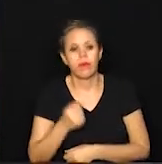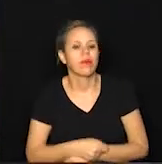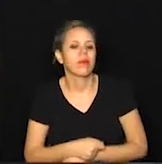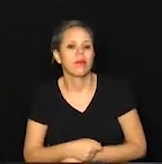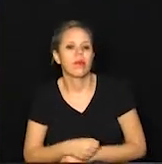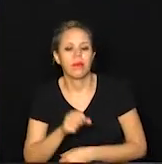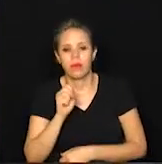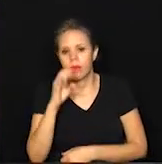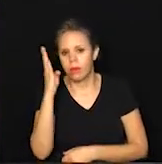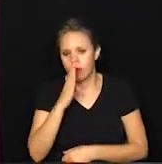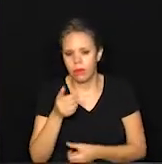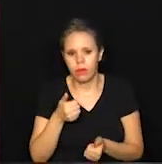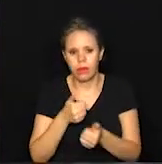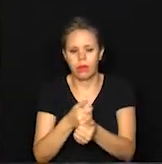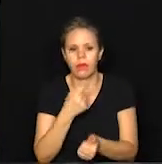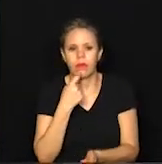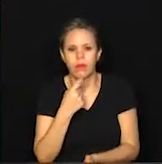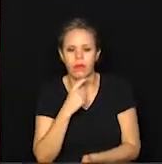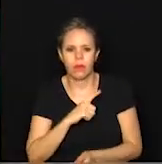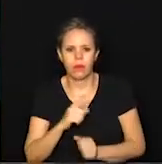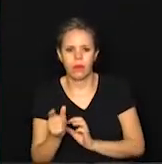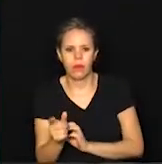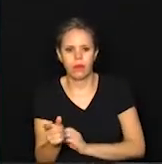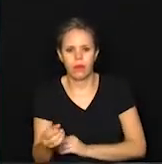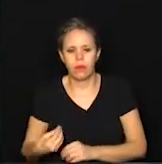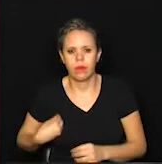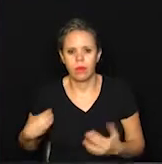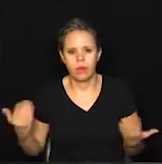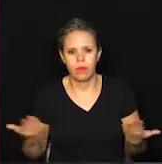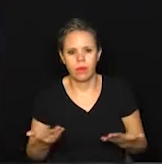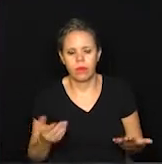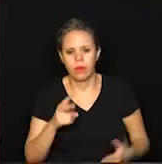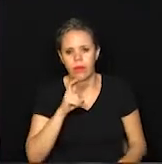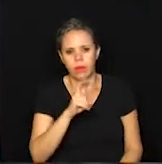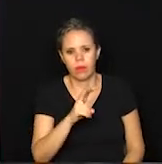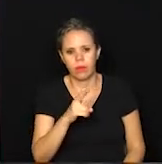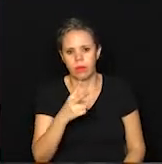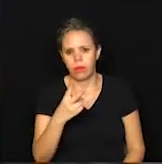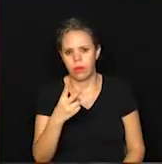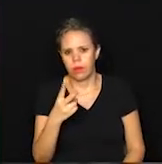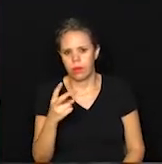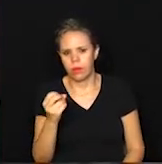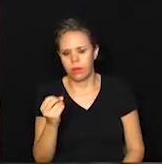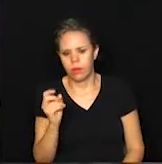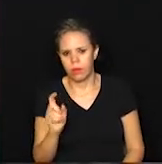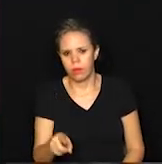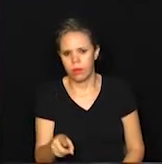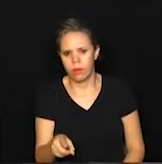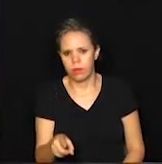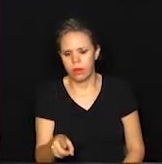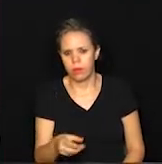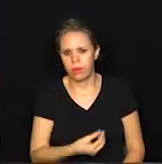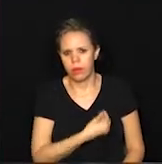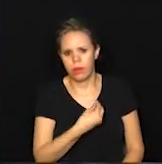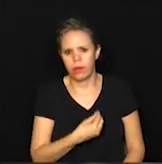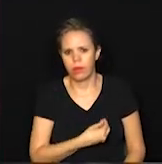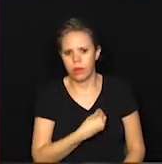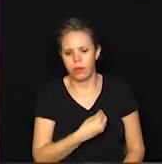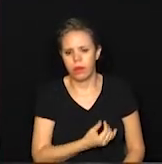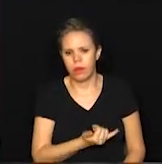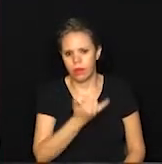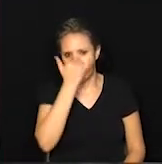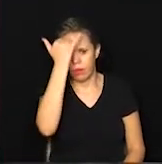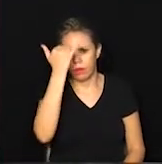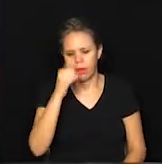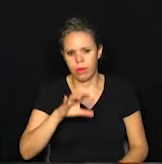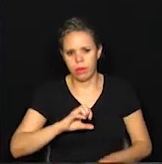Se o Brasil acompanhasse Campinas, nós estaríamos hoje com 520 mil vidas fatais vitimadas